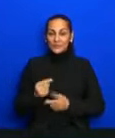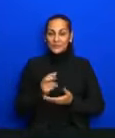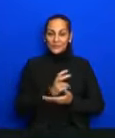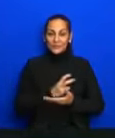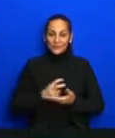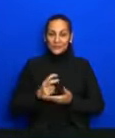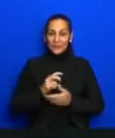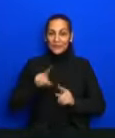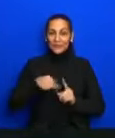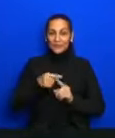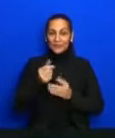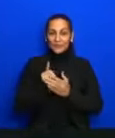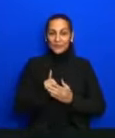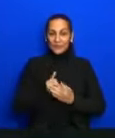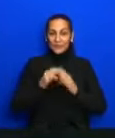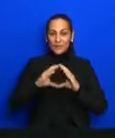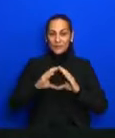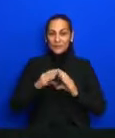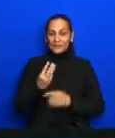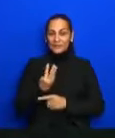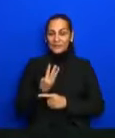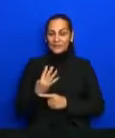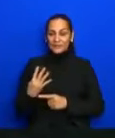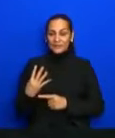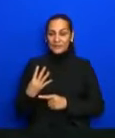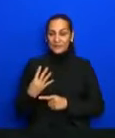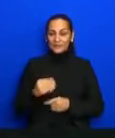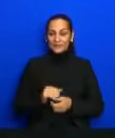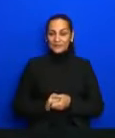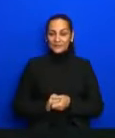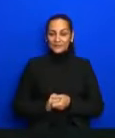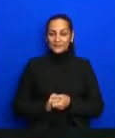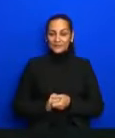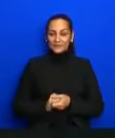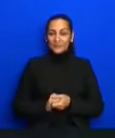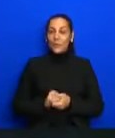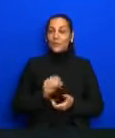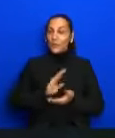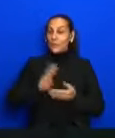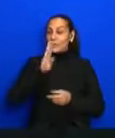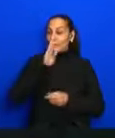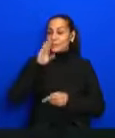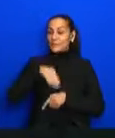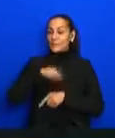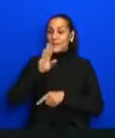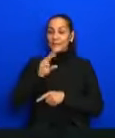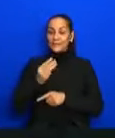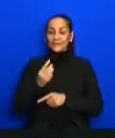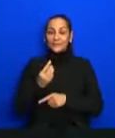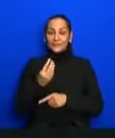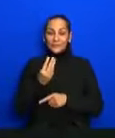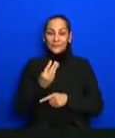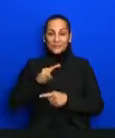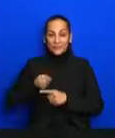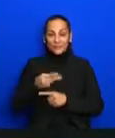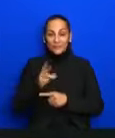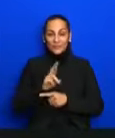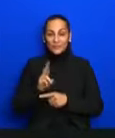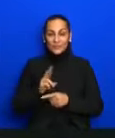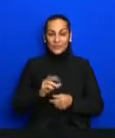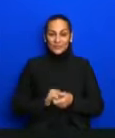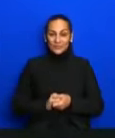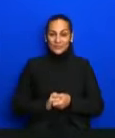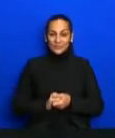6.552 da Quina. Mais uma bola sorteada, 34. Bola 34, com prêmio principal de mais de